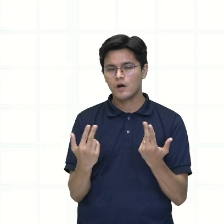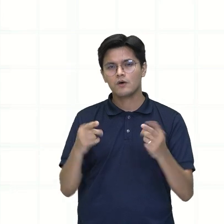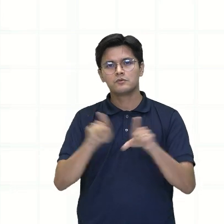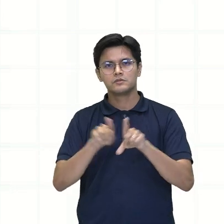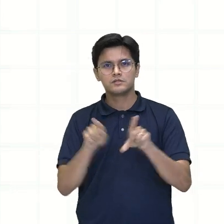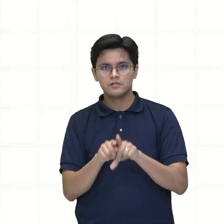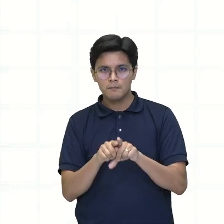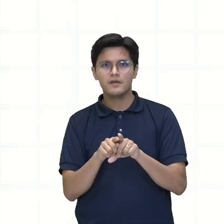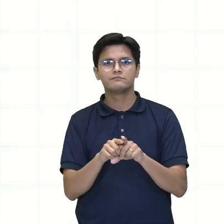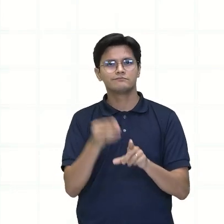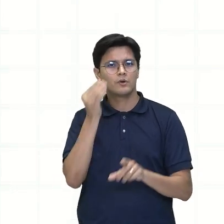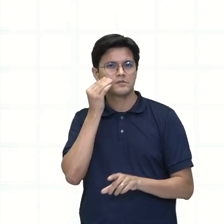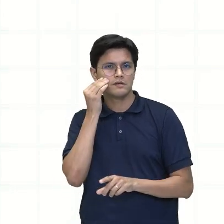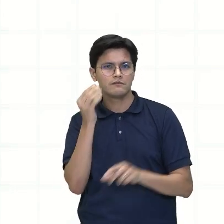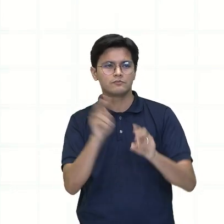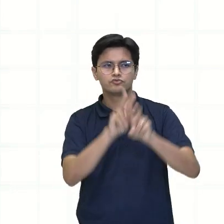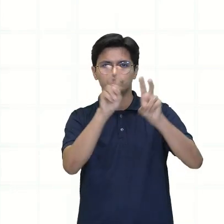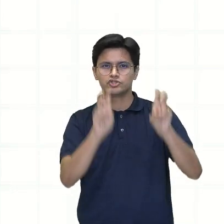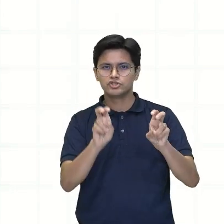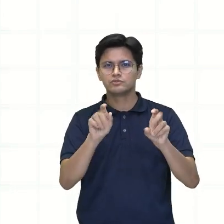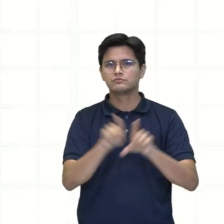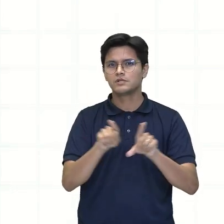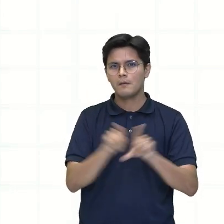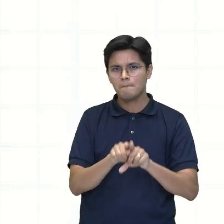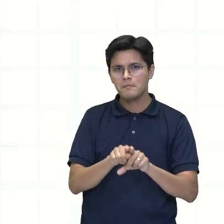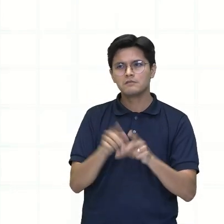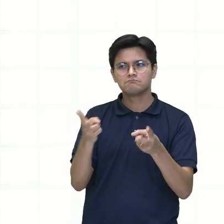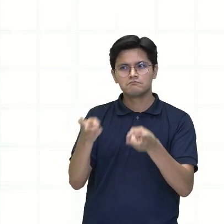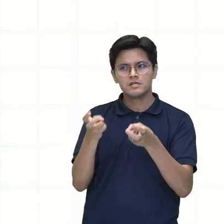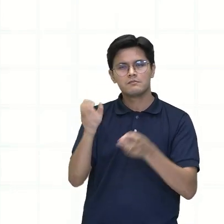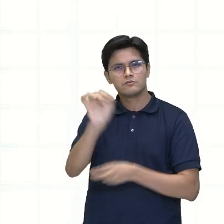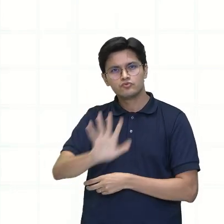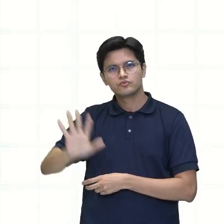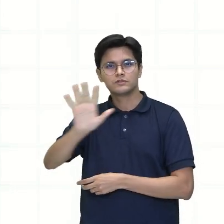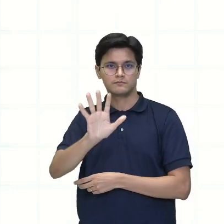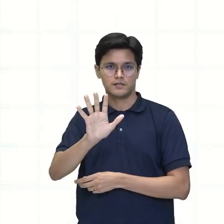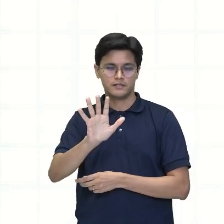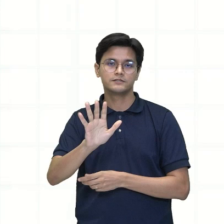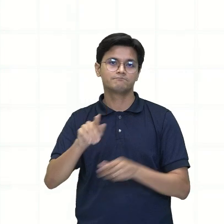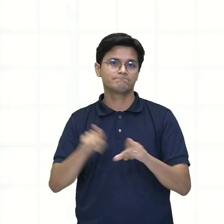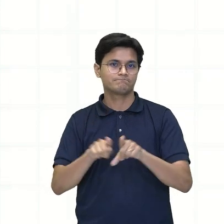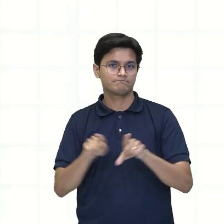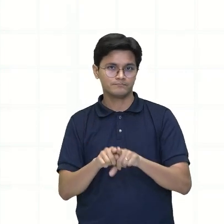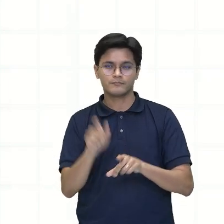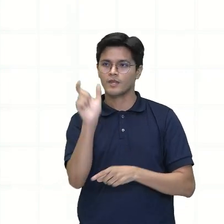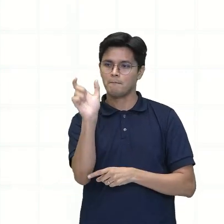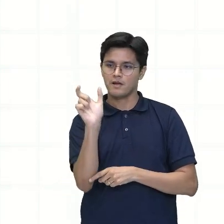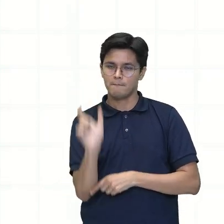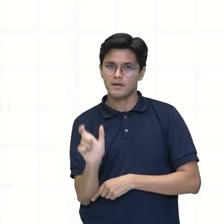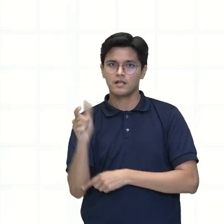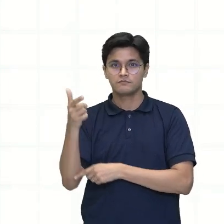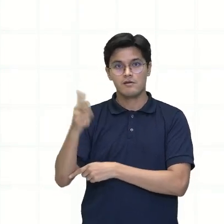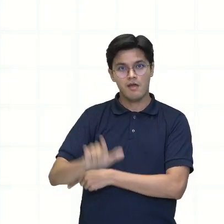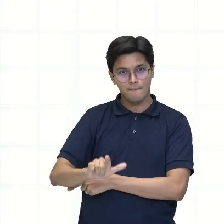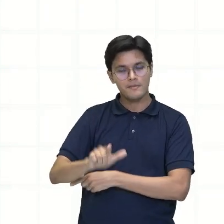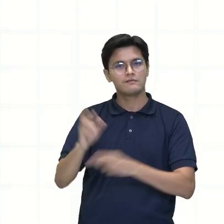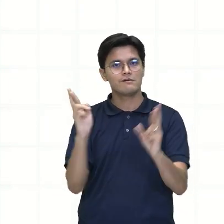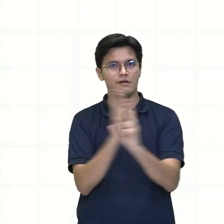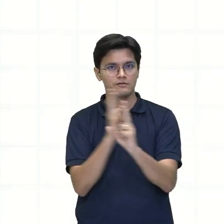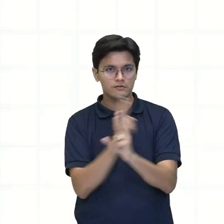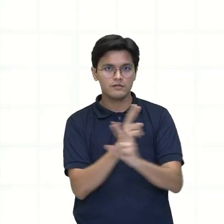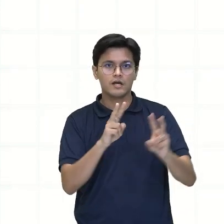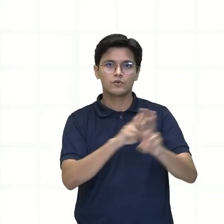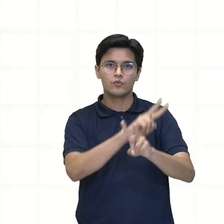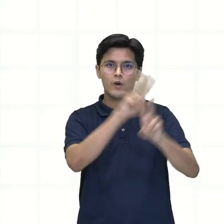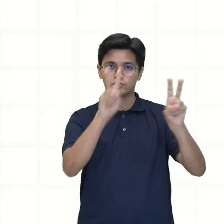título e também aquelas palavras que se repetem e estão relacionadas ao assunto principal, como a gente